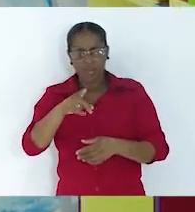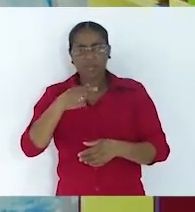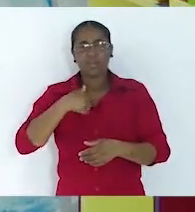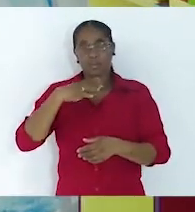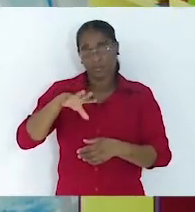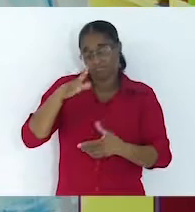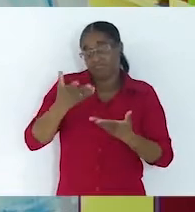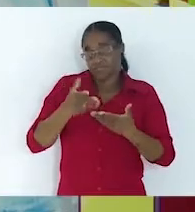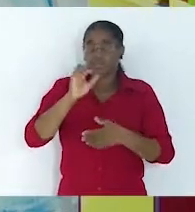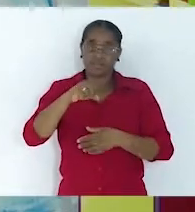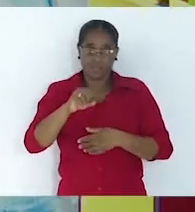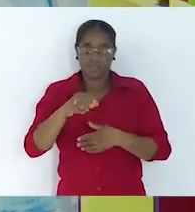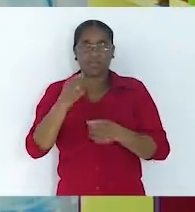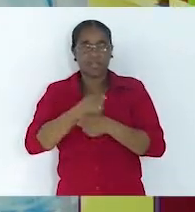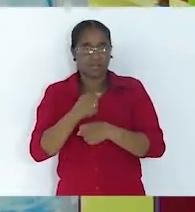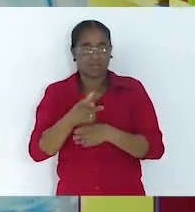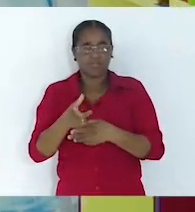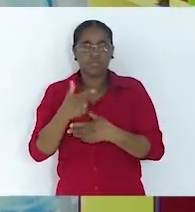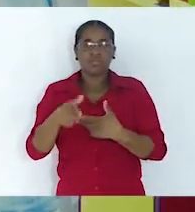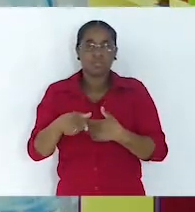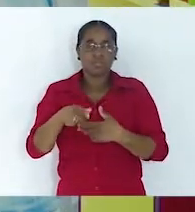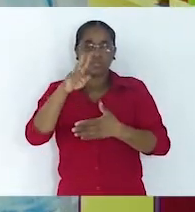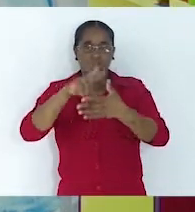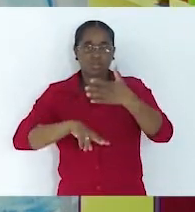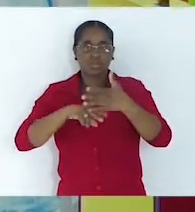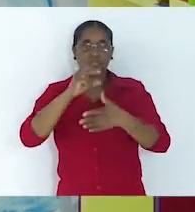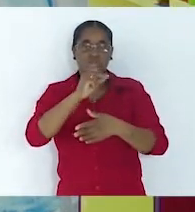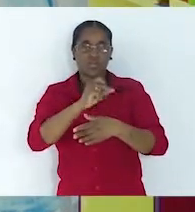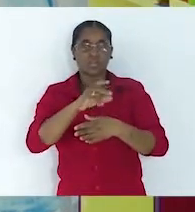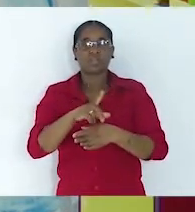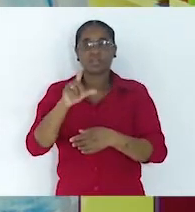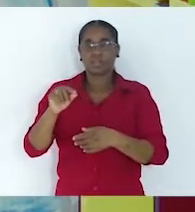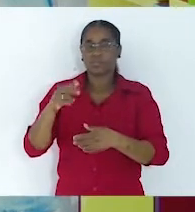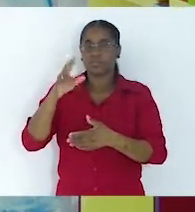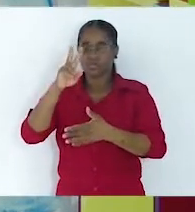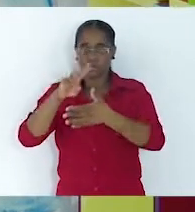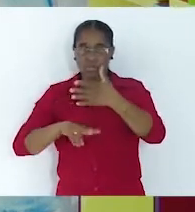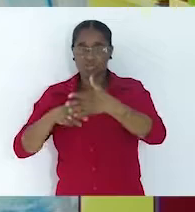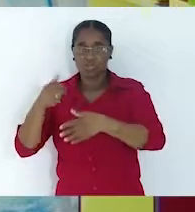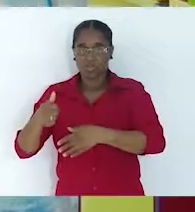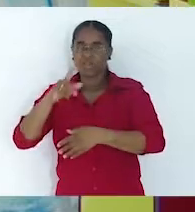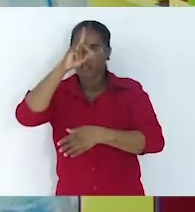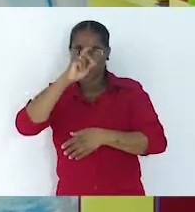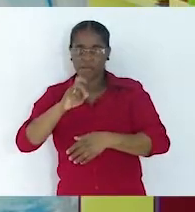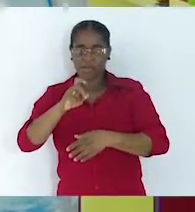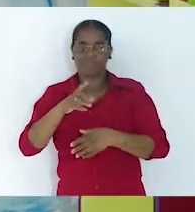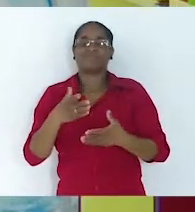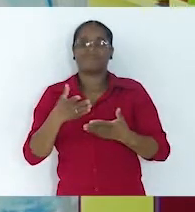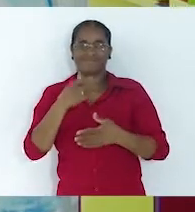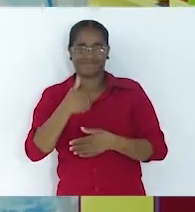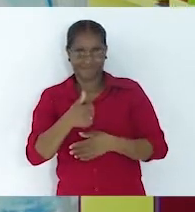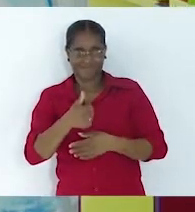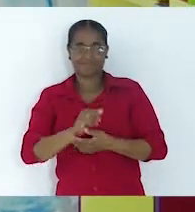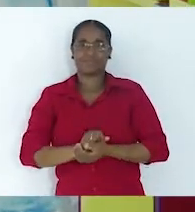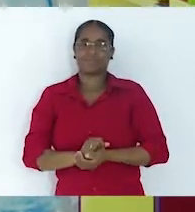da narrativa, temos o excerto do texto A e o excerto do texto B. Estás a lembrar? Ok. Então,